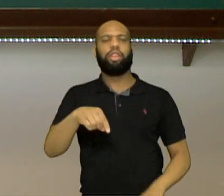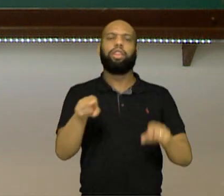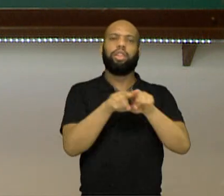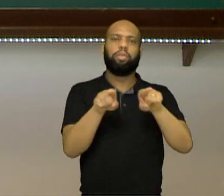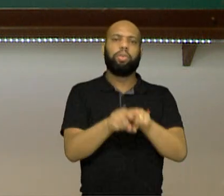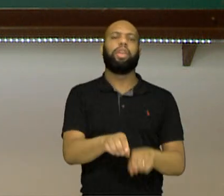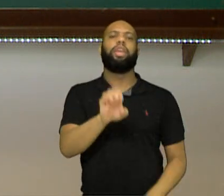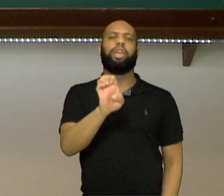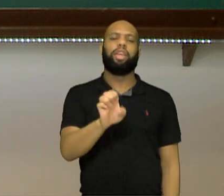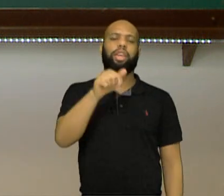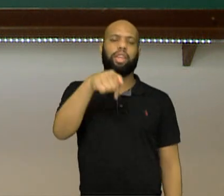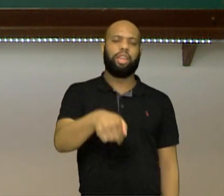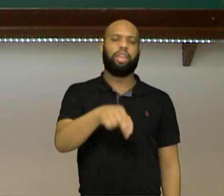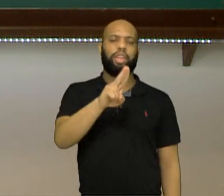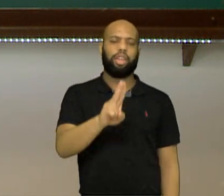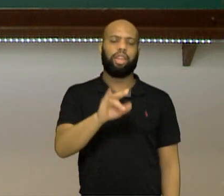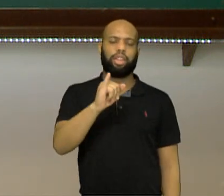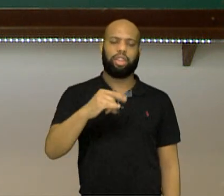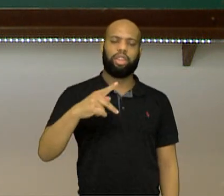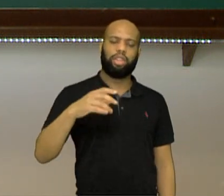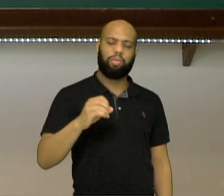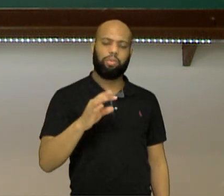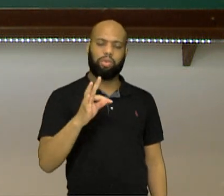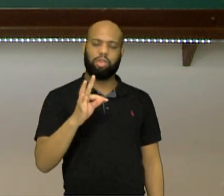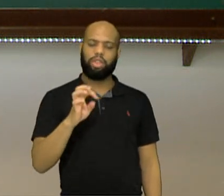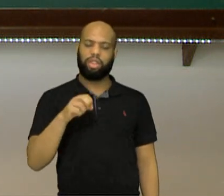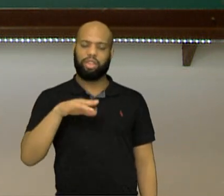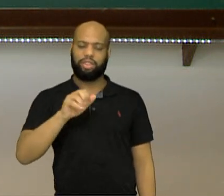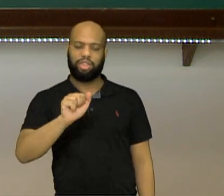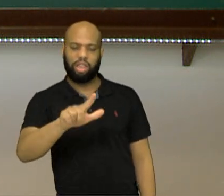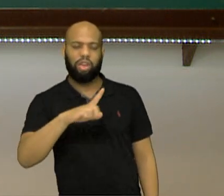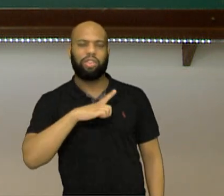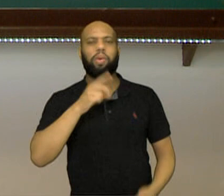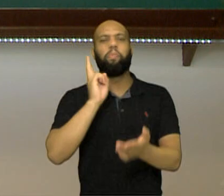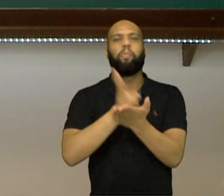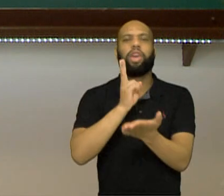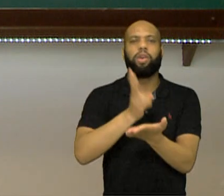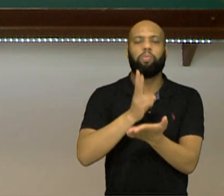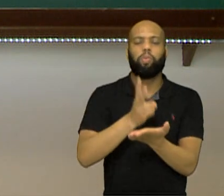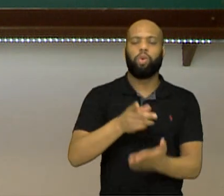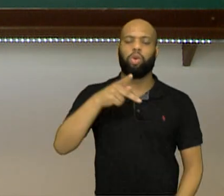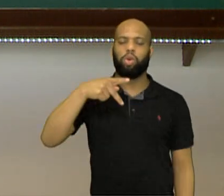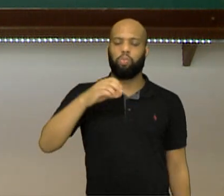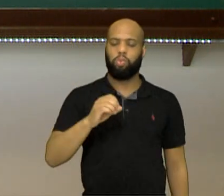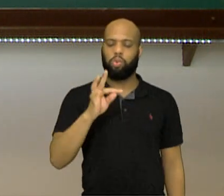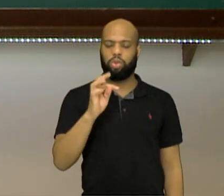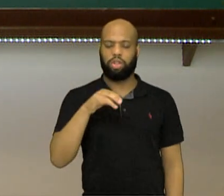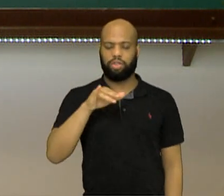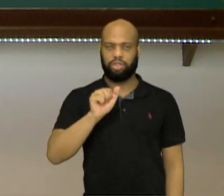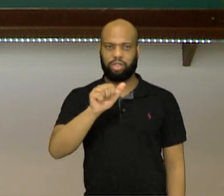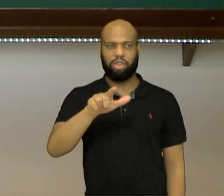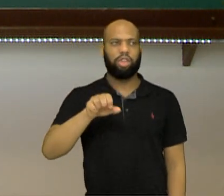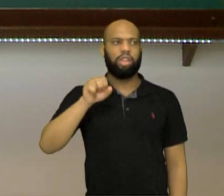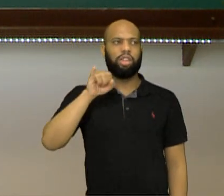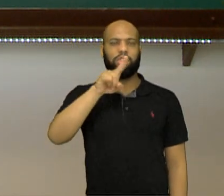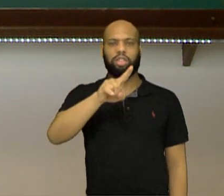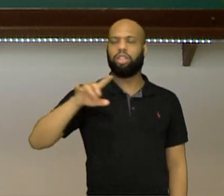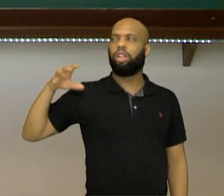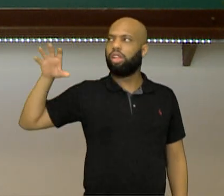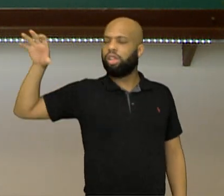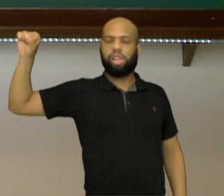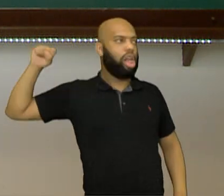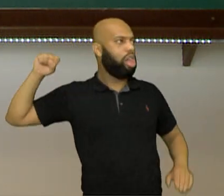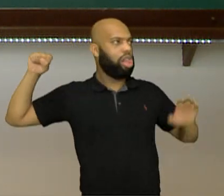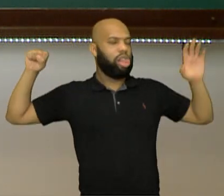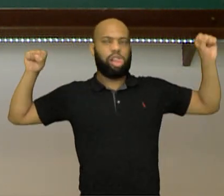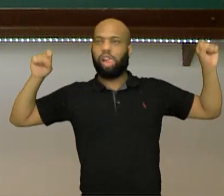equipotencial. A diferença de potencial da sua mão para a outra é a mesma. Claro que se você abrir muitos braços, pode ter um